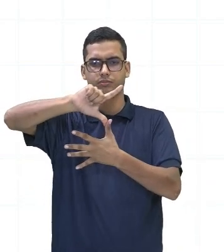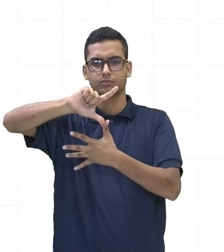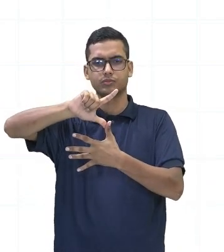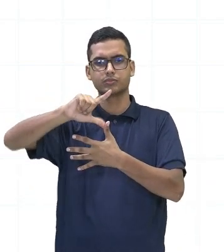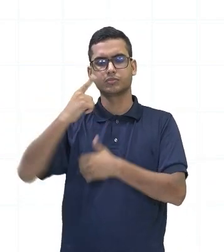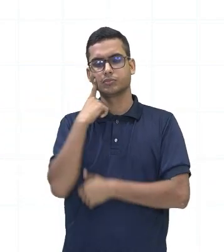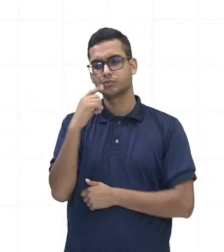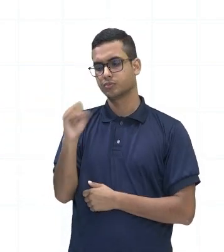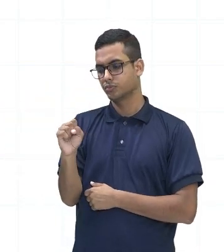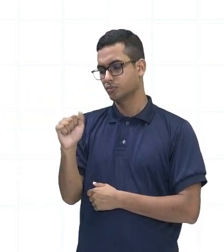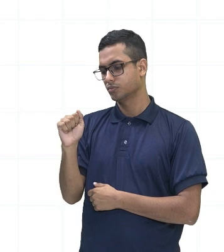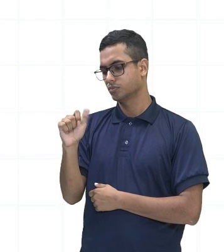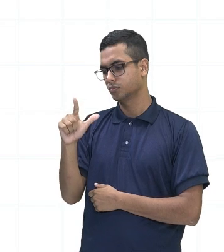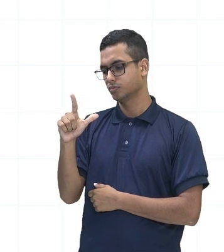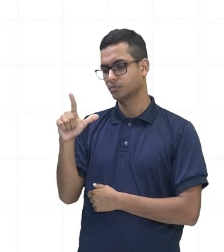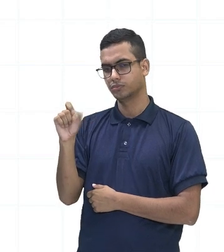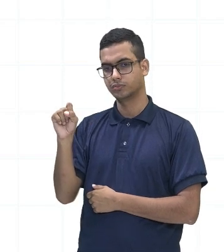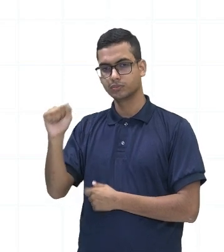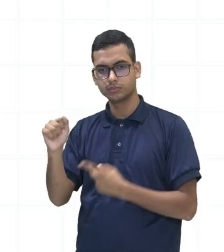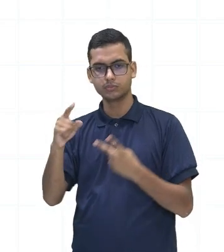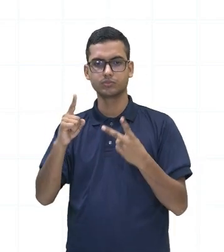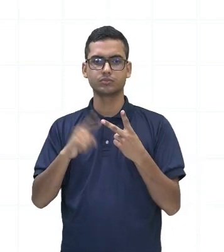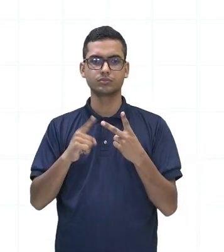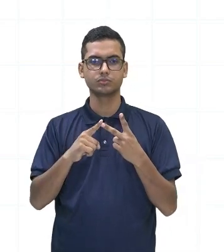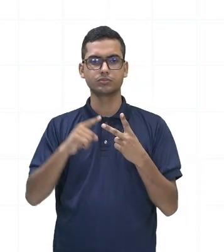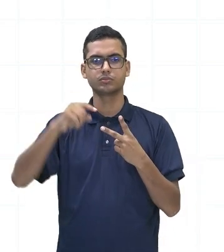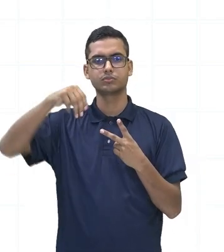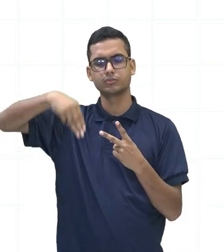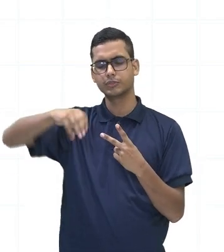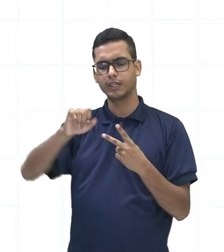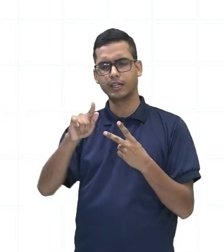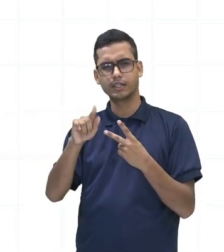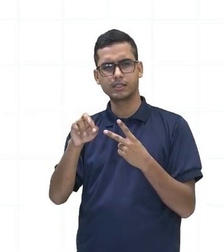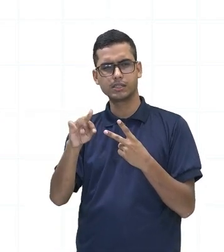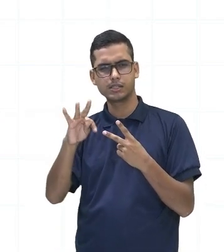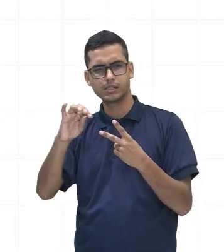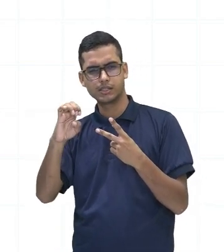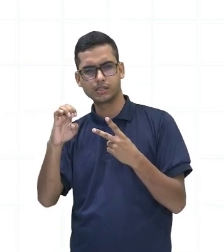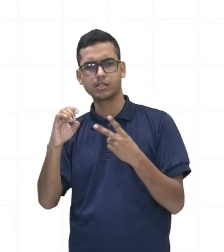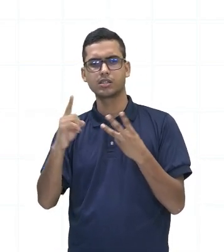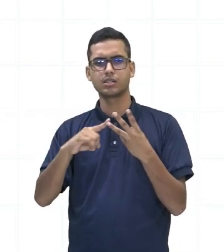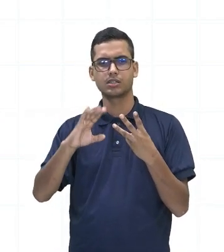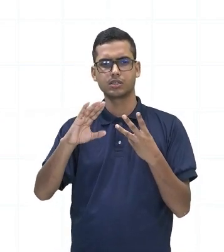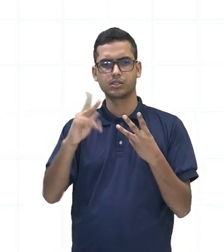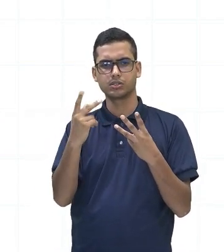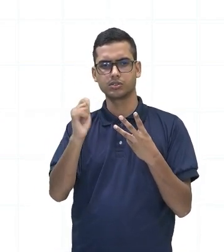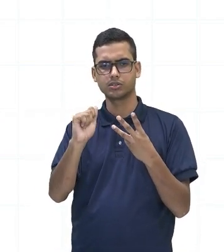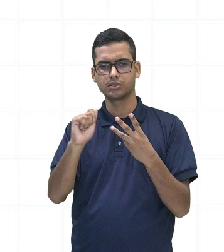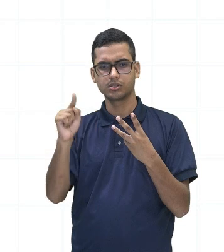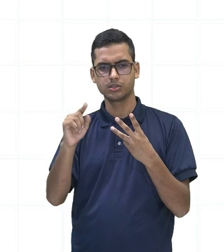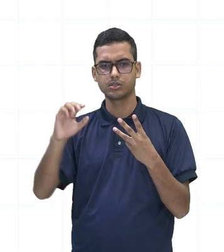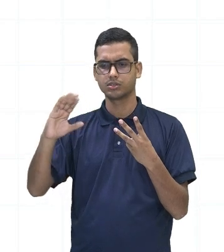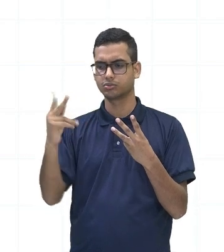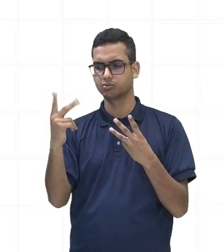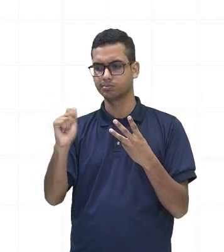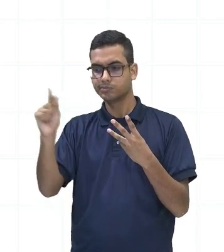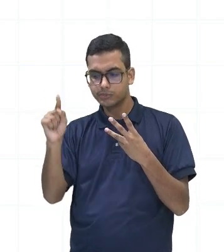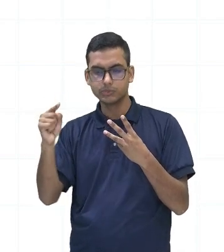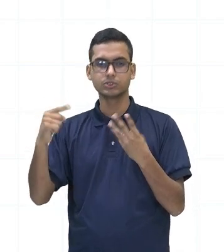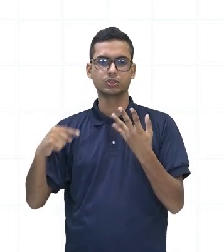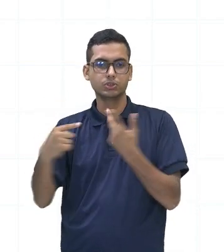a rumba, o cha-cha-cha, o merengue, além de outros estilos que se incluem aí nas danças latinas.